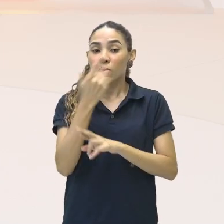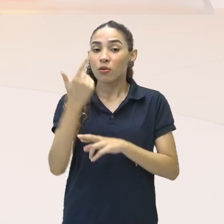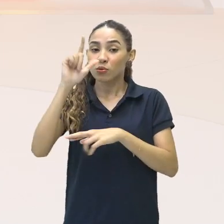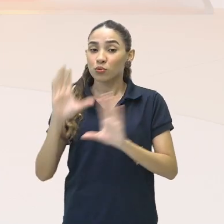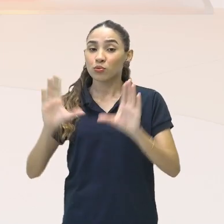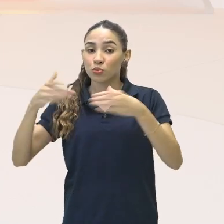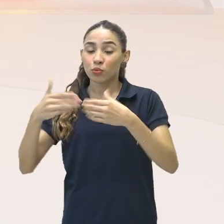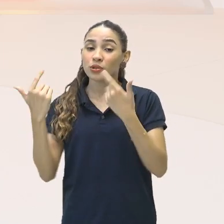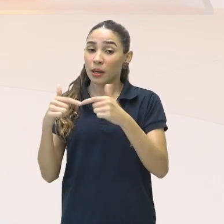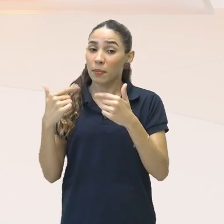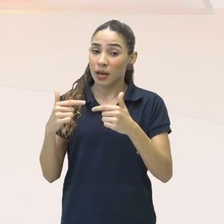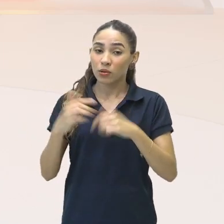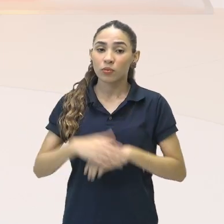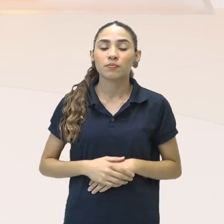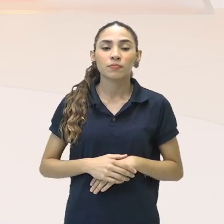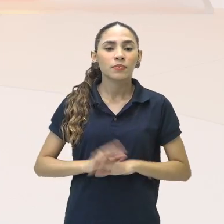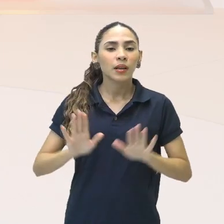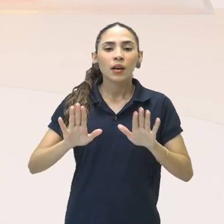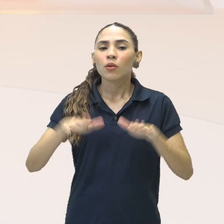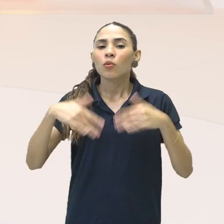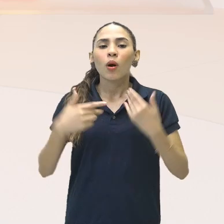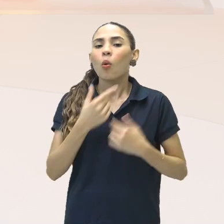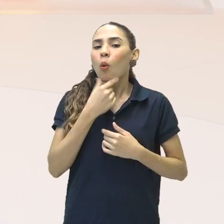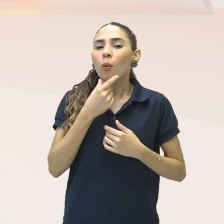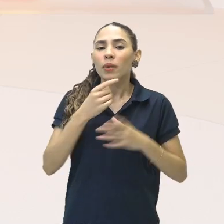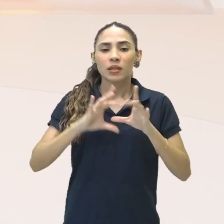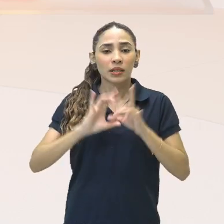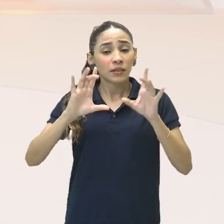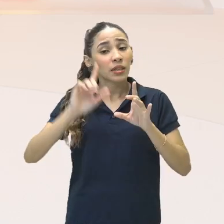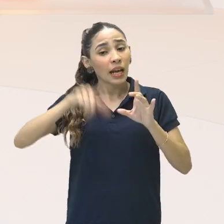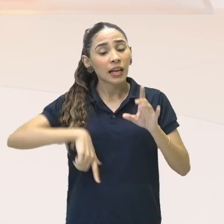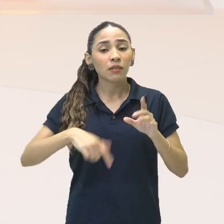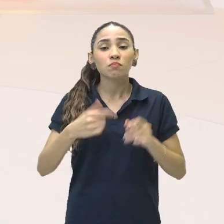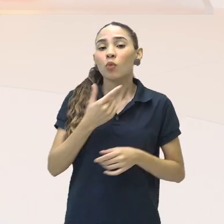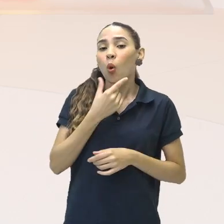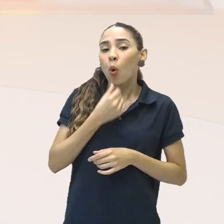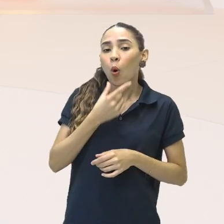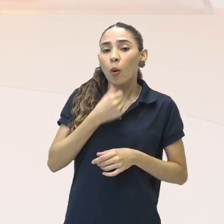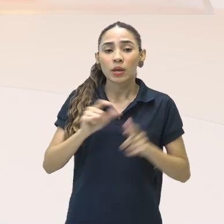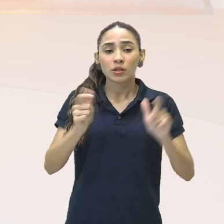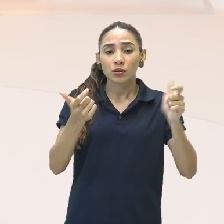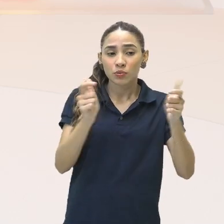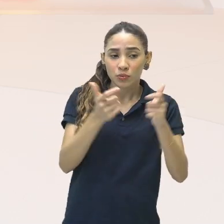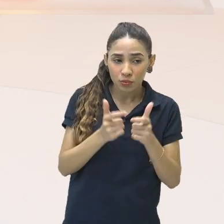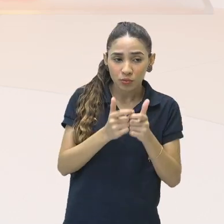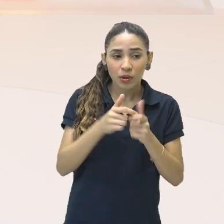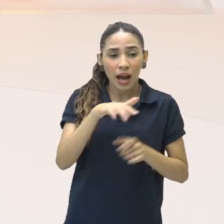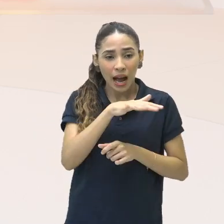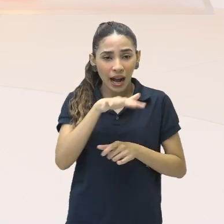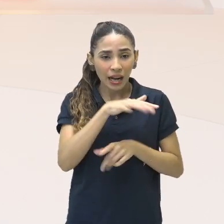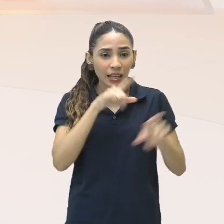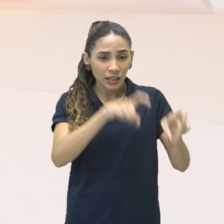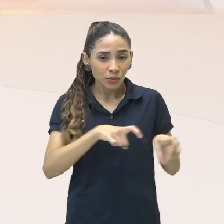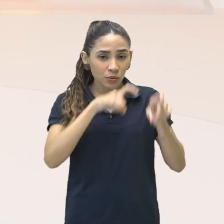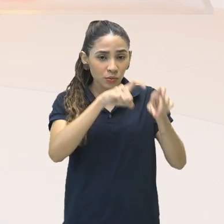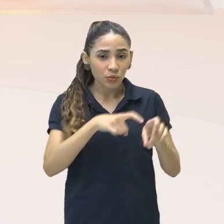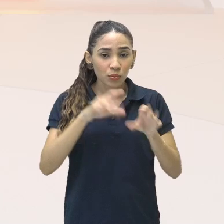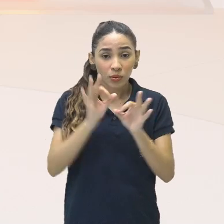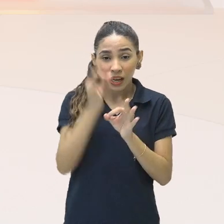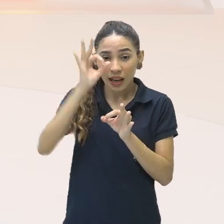desta época. Quem são esses homens livres? Pequenos agricultores, comerciantes, artesãos